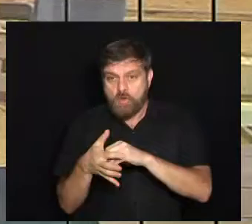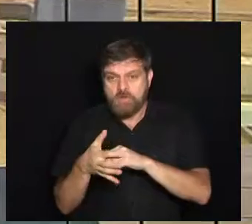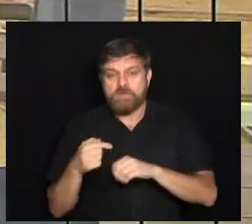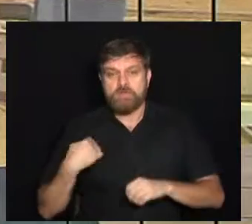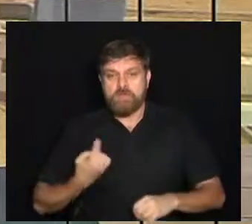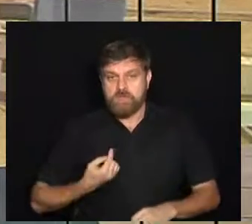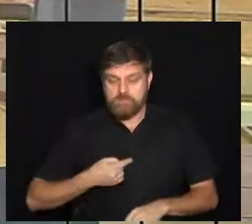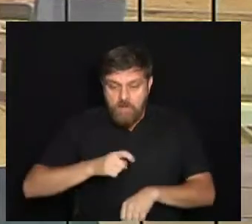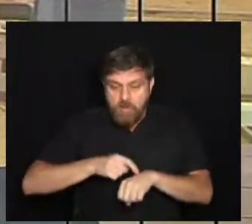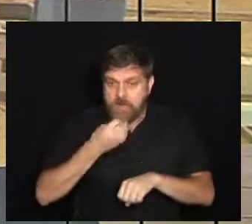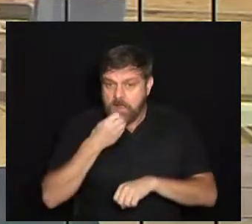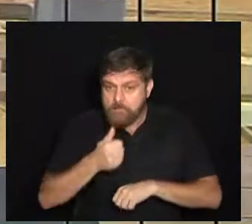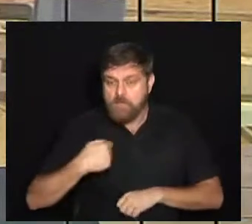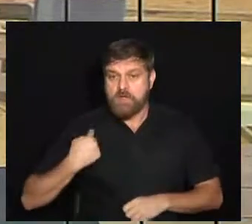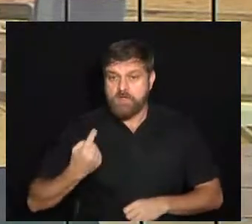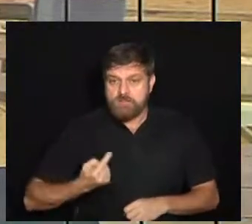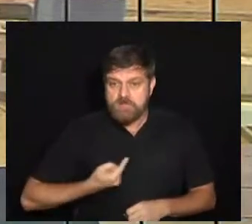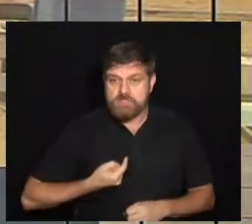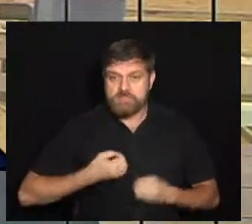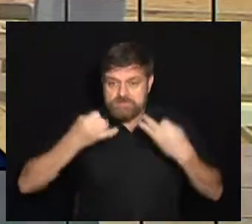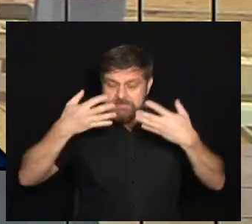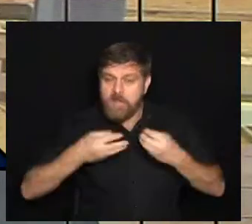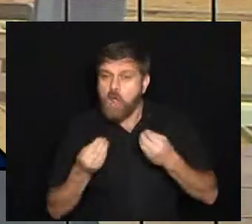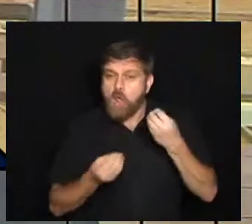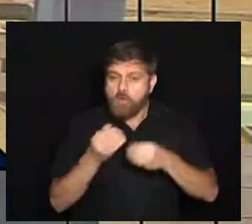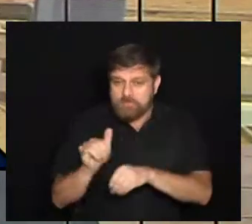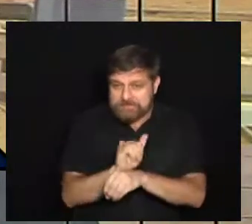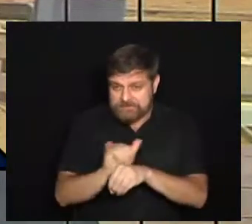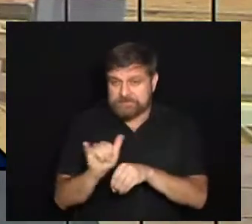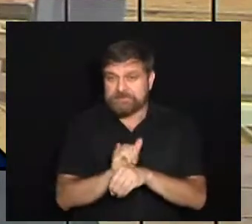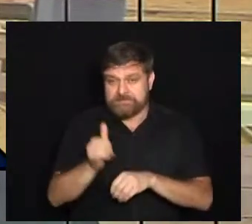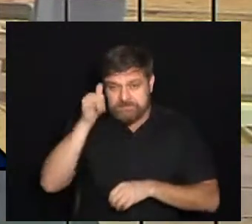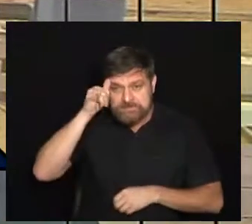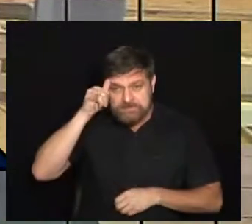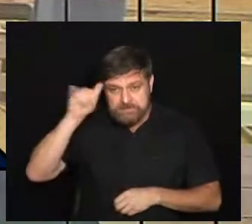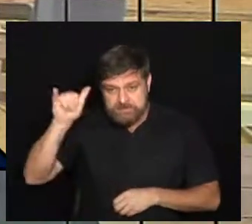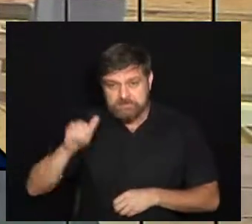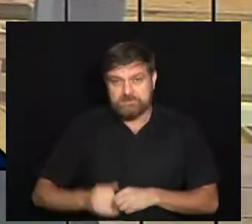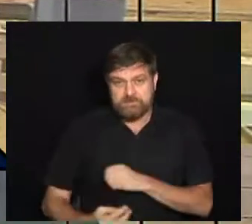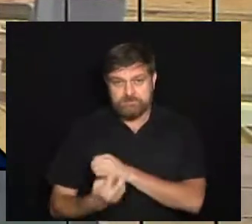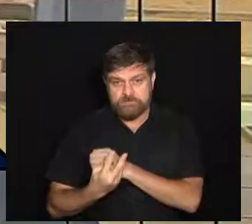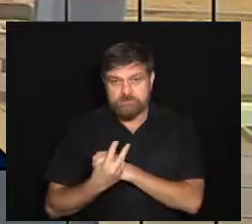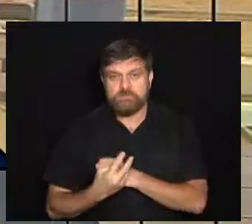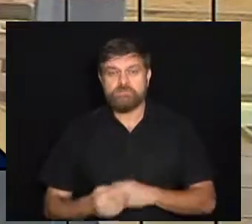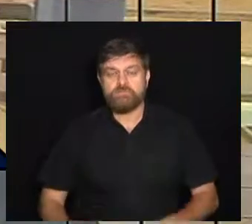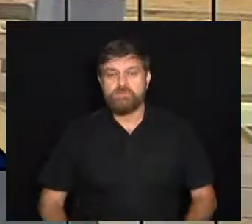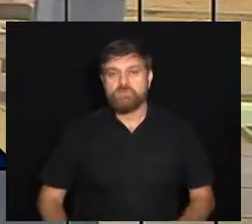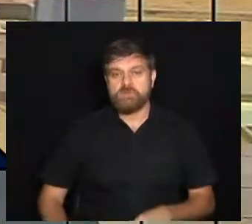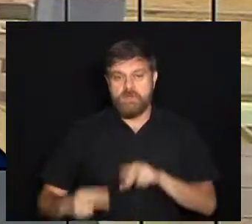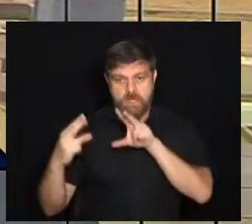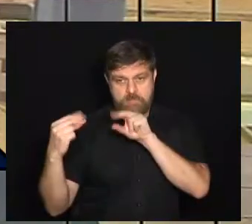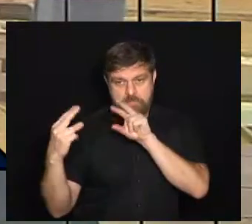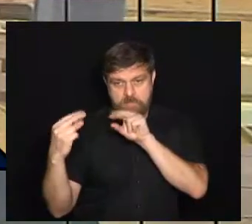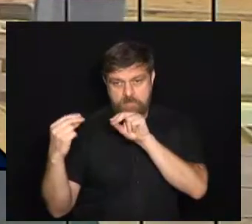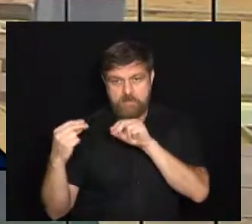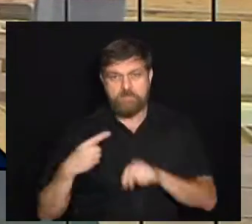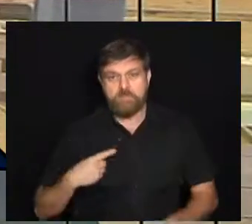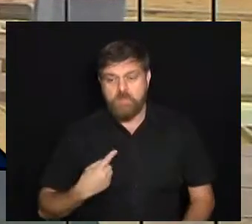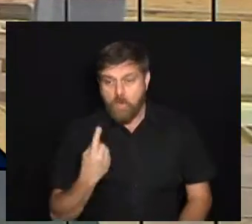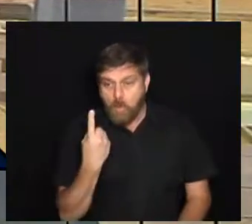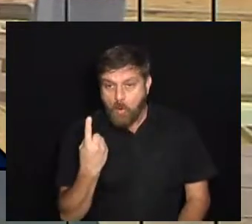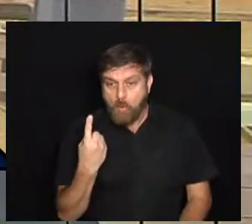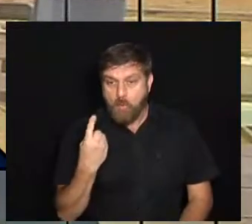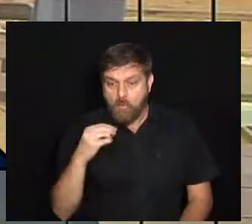uma boa um bom momento para começar a falando aqui sobre as medidas de proteção é uma conversa habitual a distância segura é